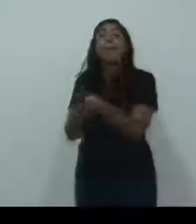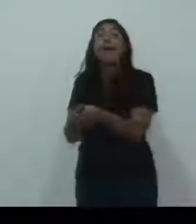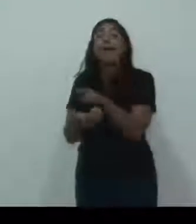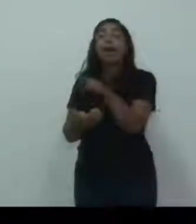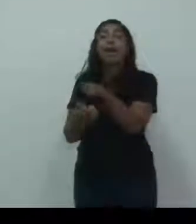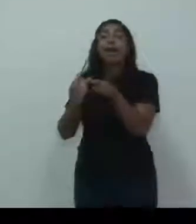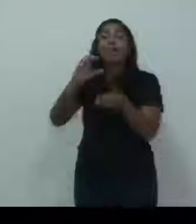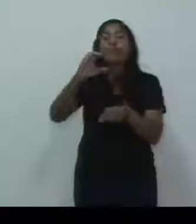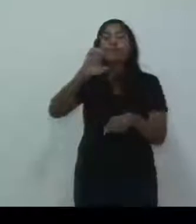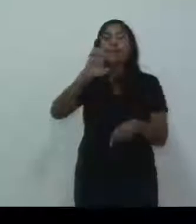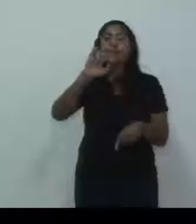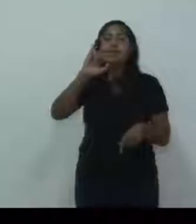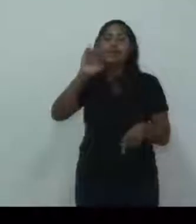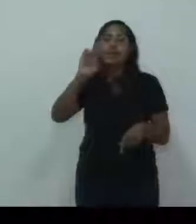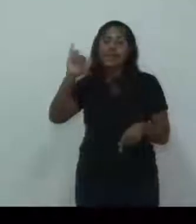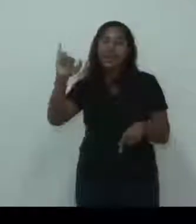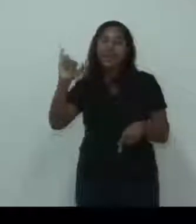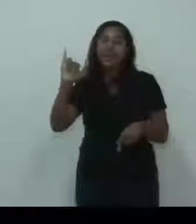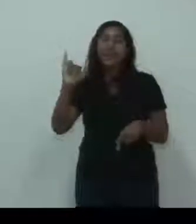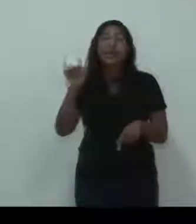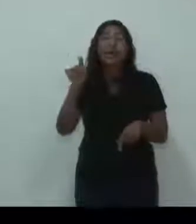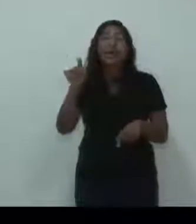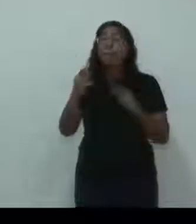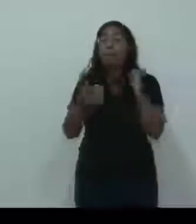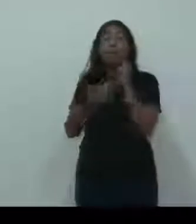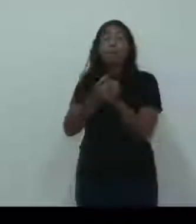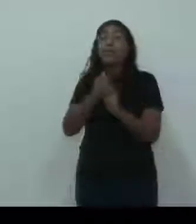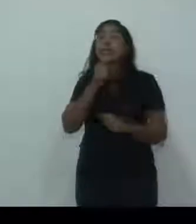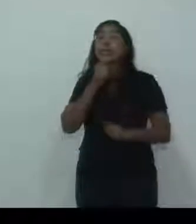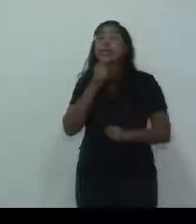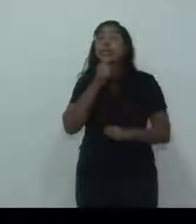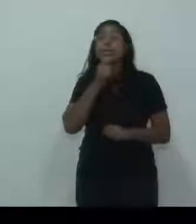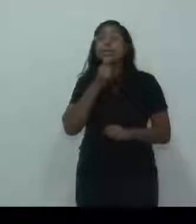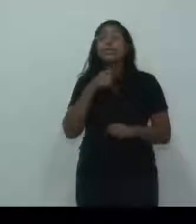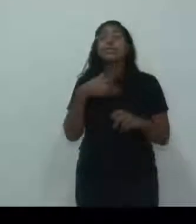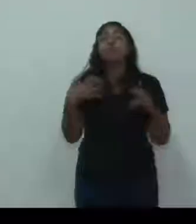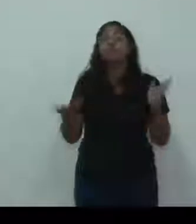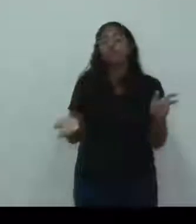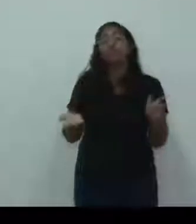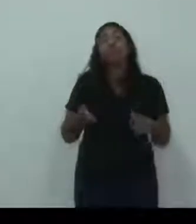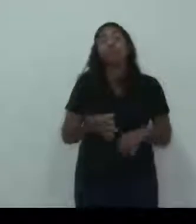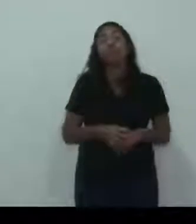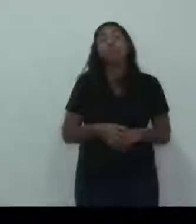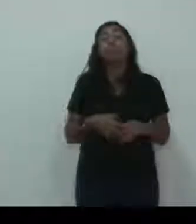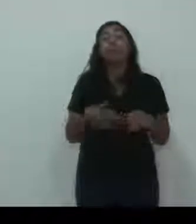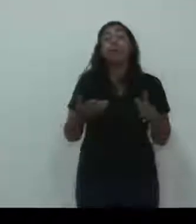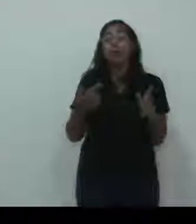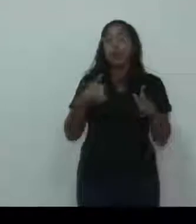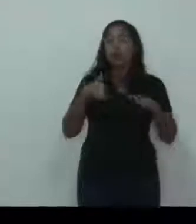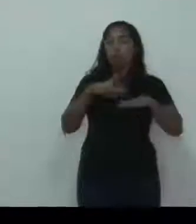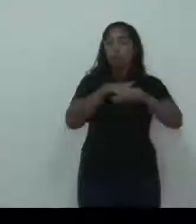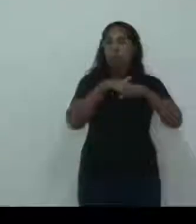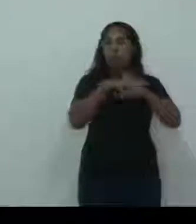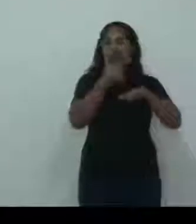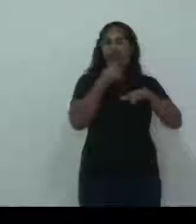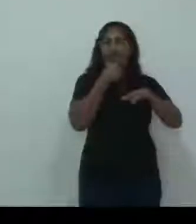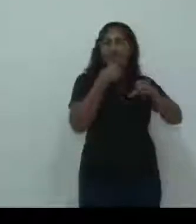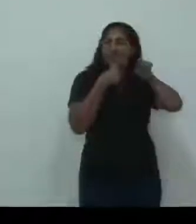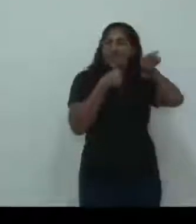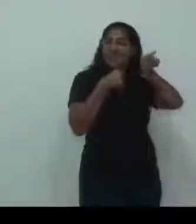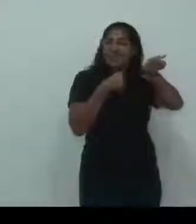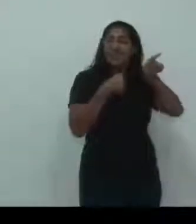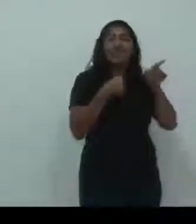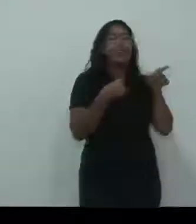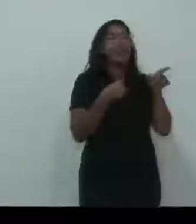deputado Dirceu, porque ele foi muito justo. Ele falou assim, eu comecei agora, né, faz só 8 meses. Eu falei, então, que bom se